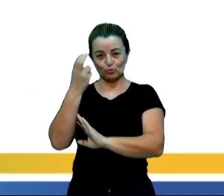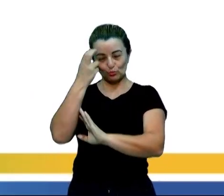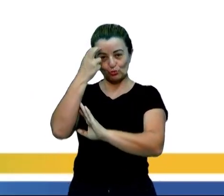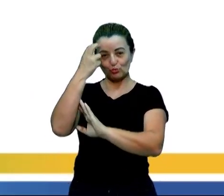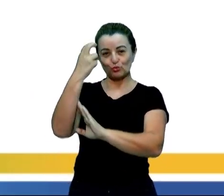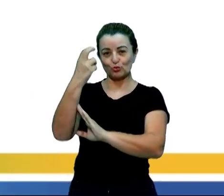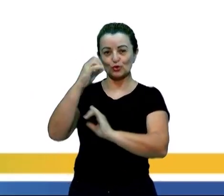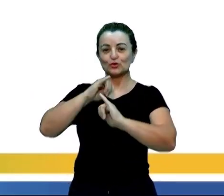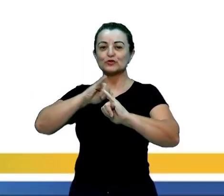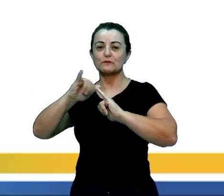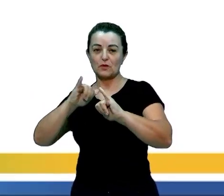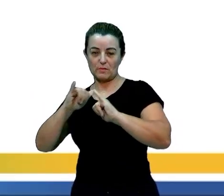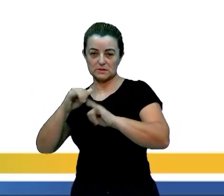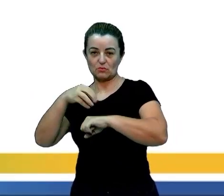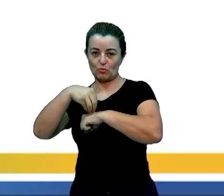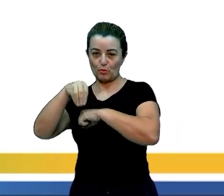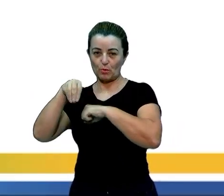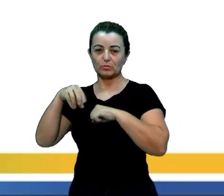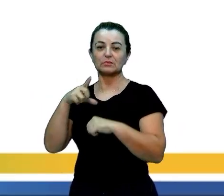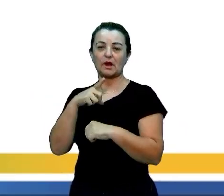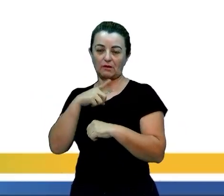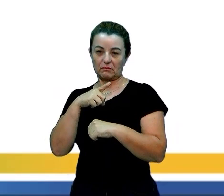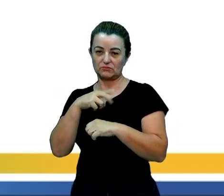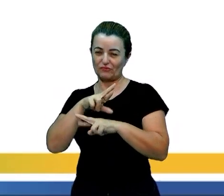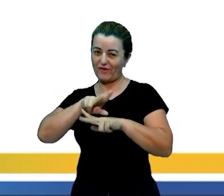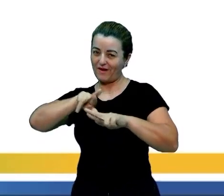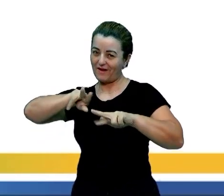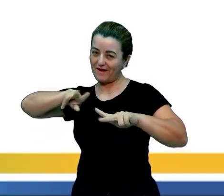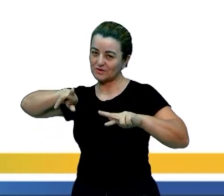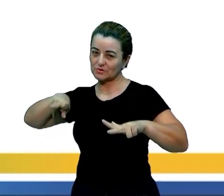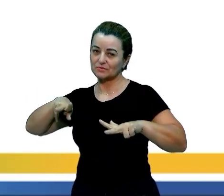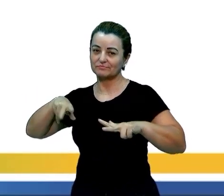e informação, certo?